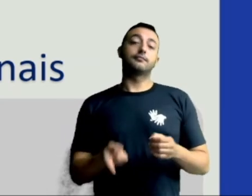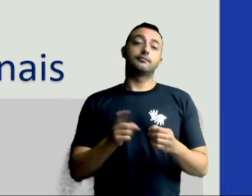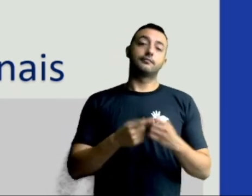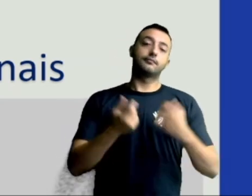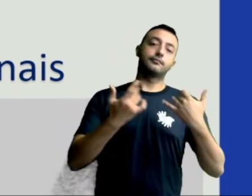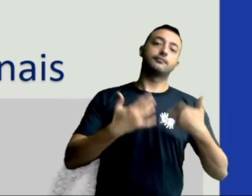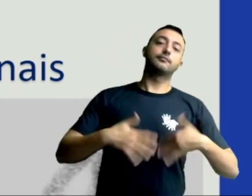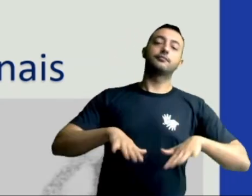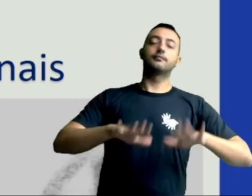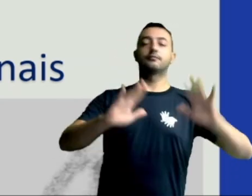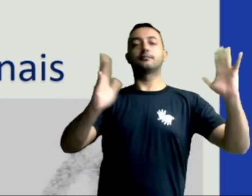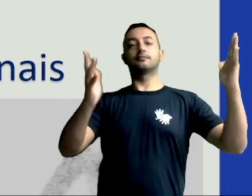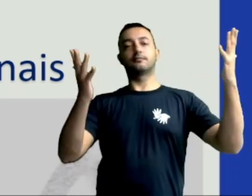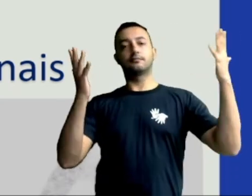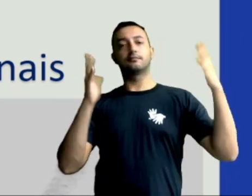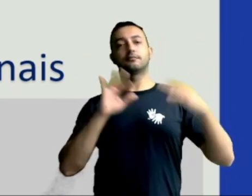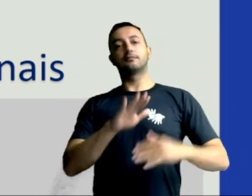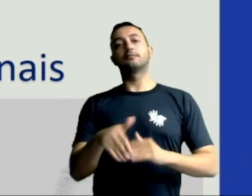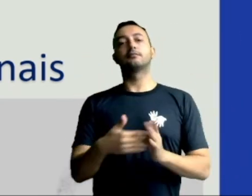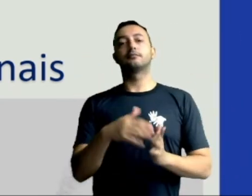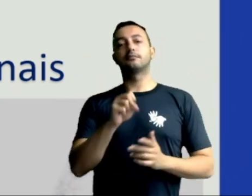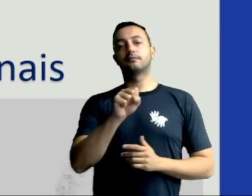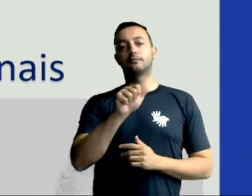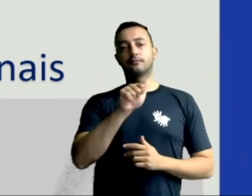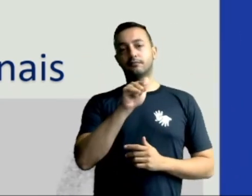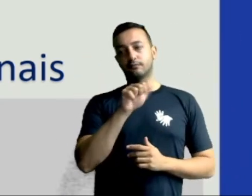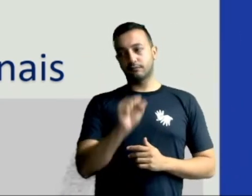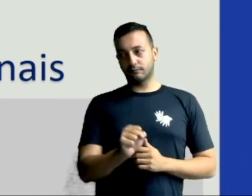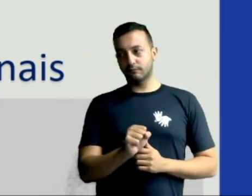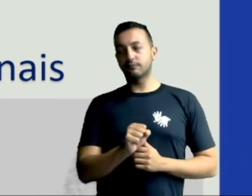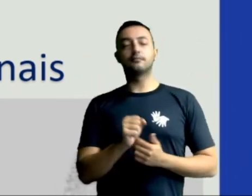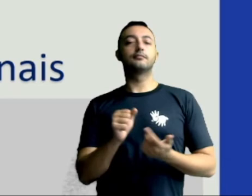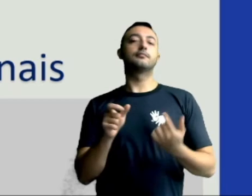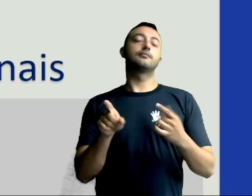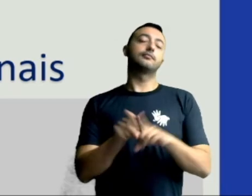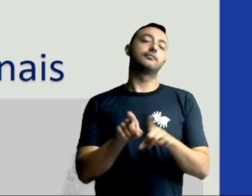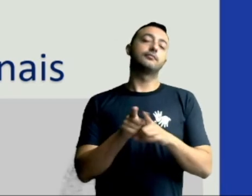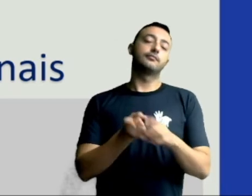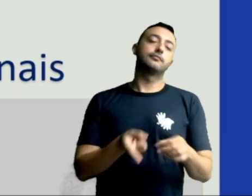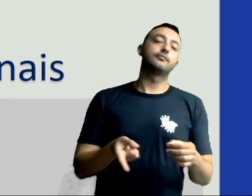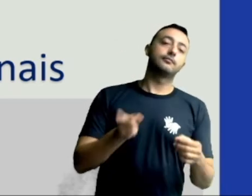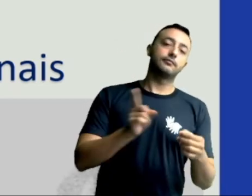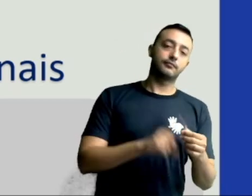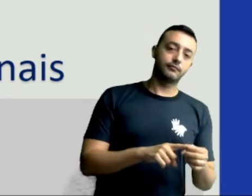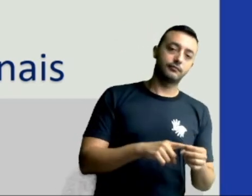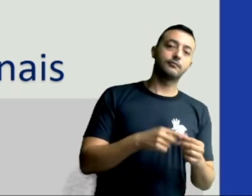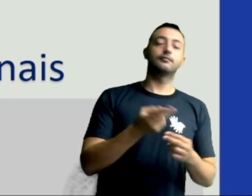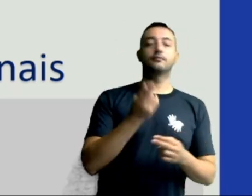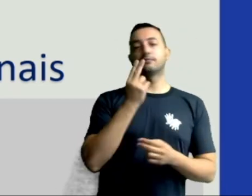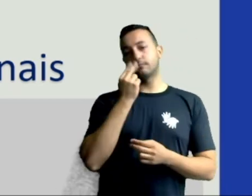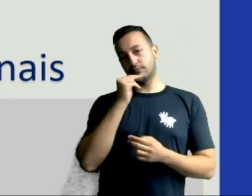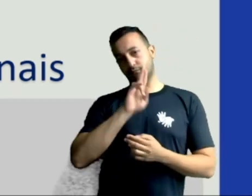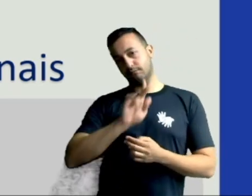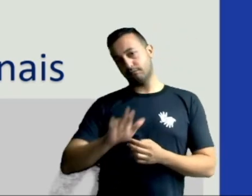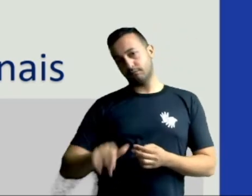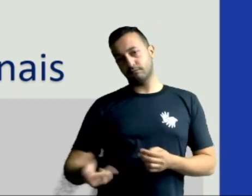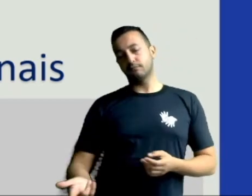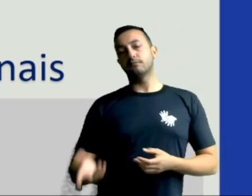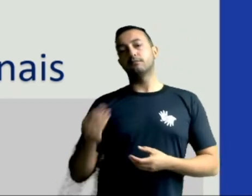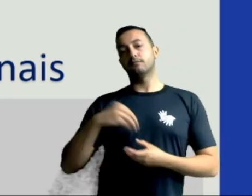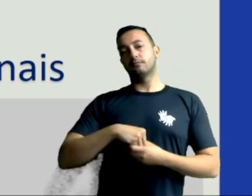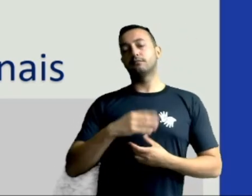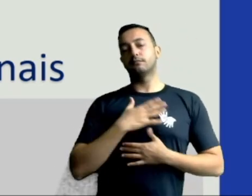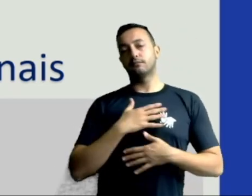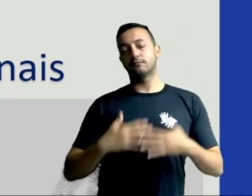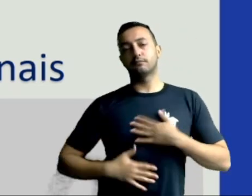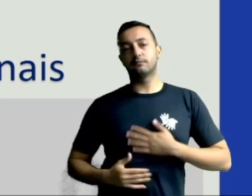para a natureza todos esses sais minerais, todos os nutrientes que estavam em nosso corpo, ou estavam